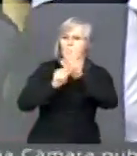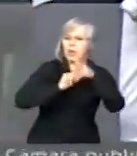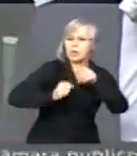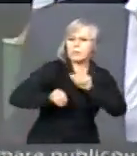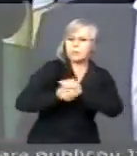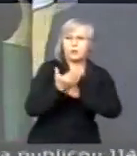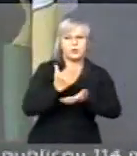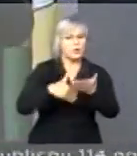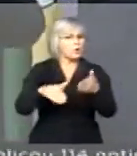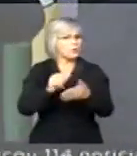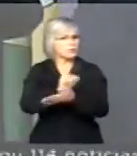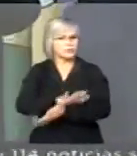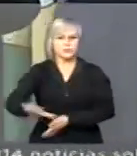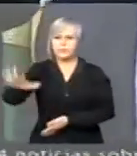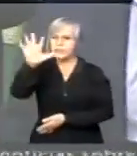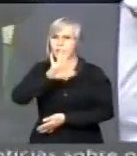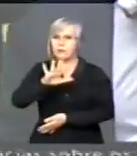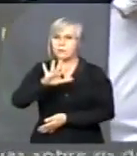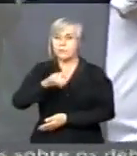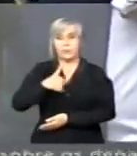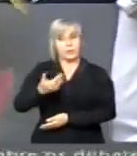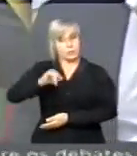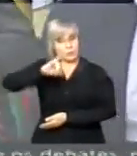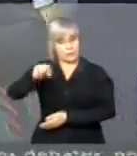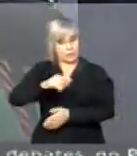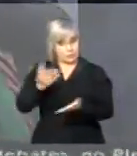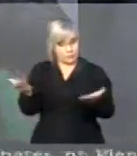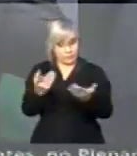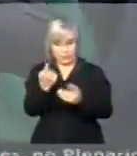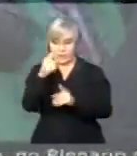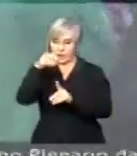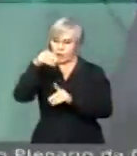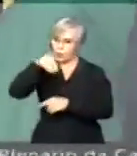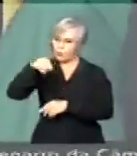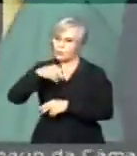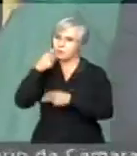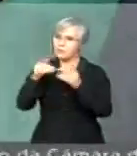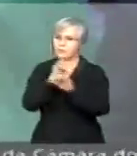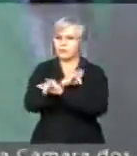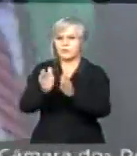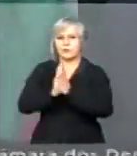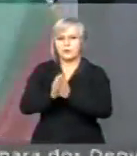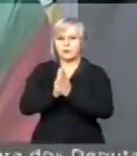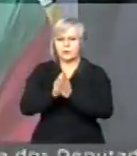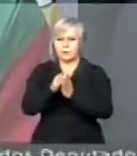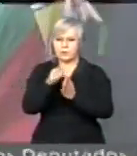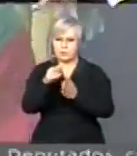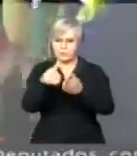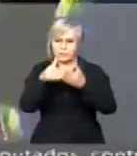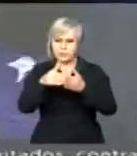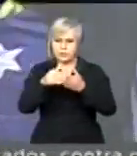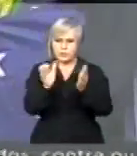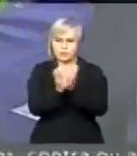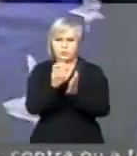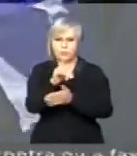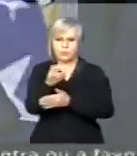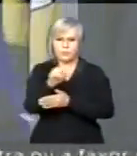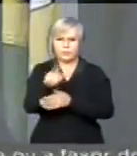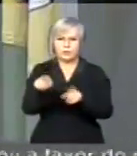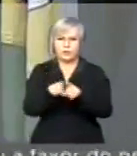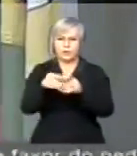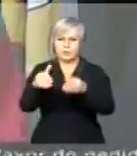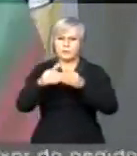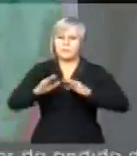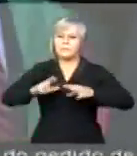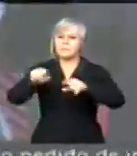generalizado. Eu queria aproveitar esse um minuto que eu tenho e pedir para o pessoal, não só os que estão aqui, os deputados, para se levantar